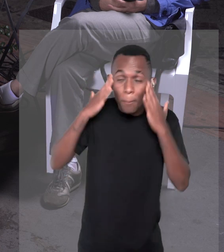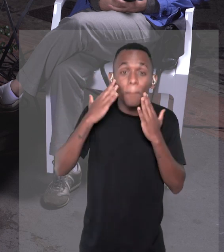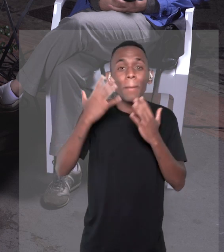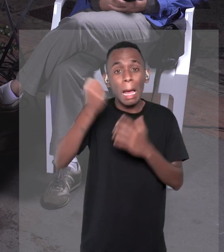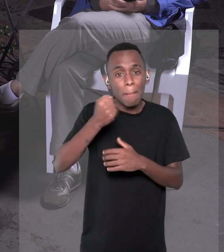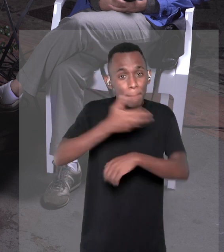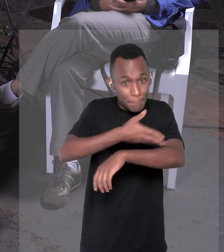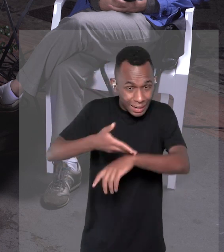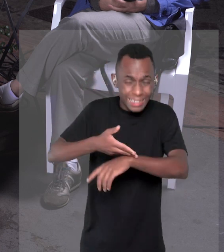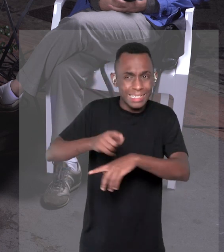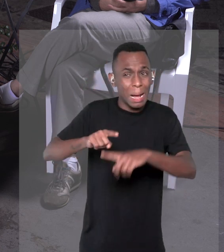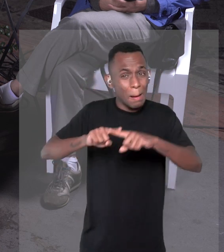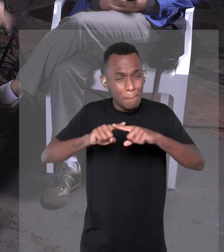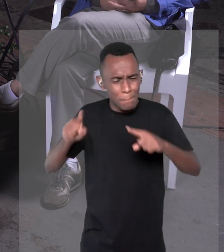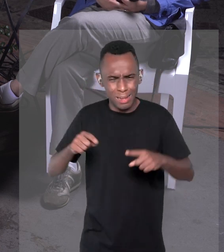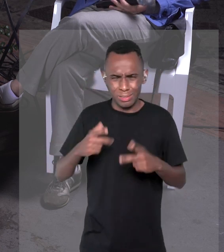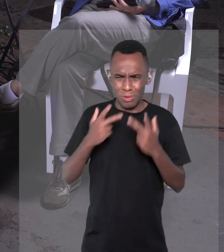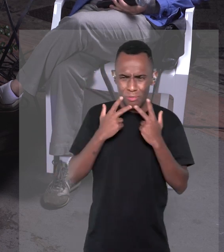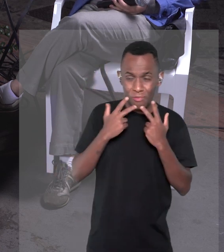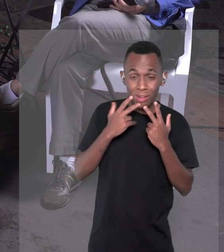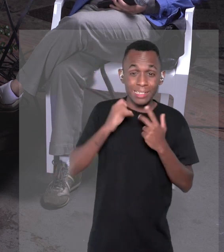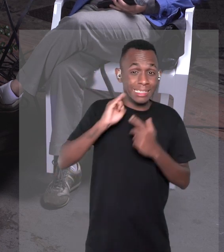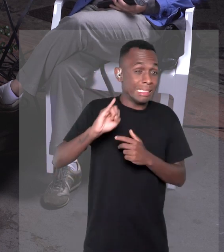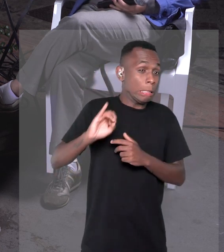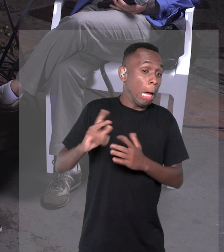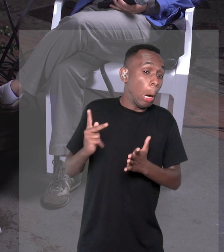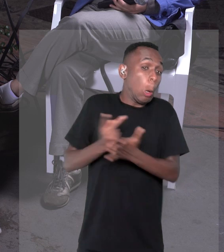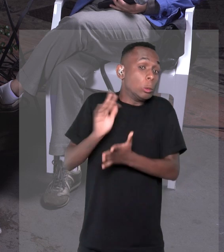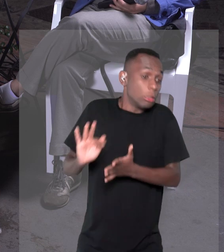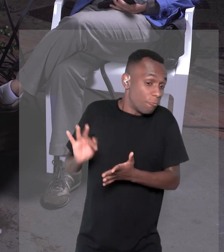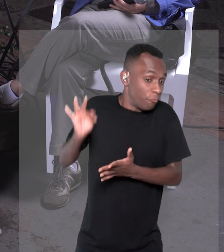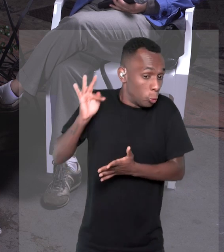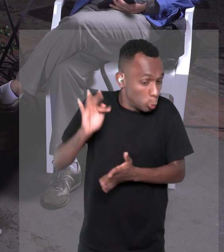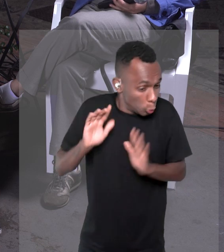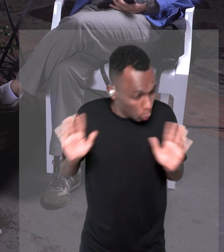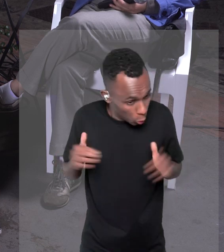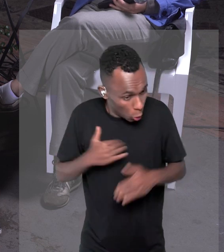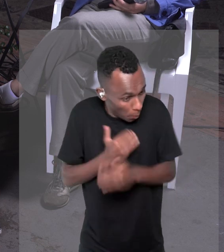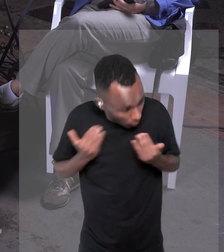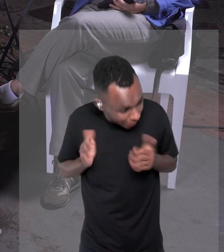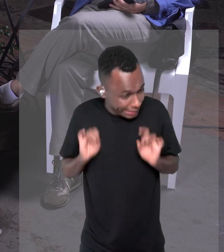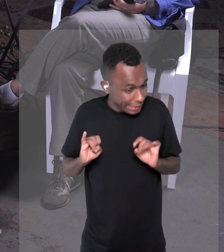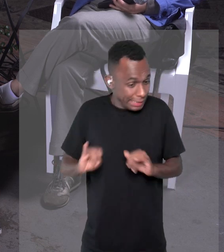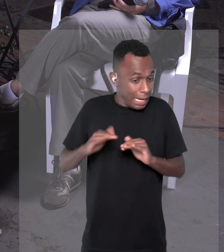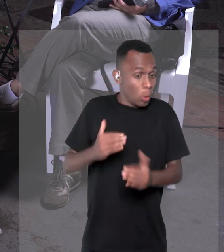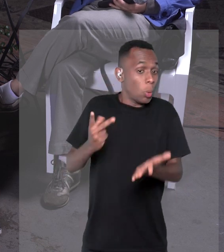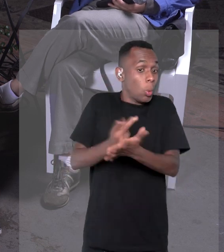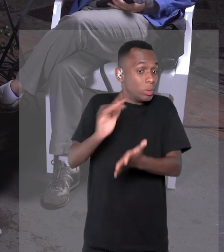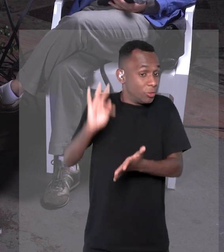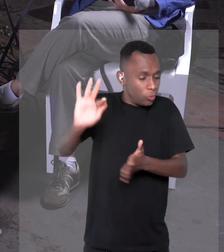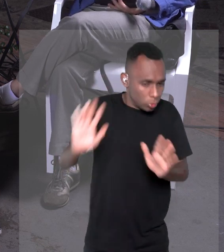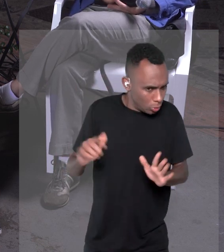queria nem entardecer. Se eu pudesse, eu ficava no meio-dia o tempo todo. Você